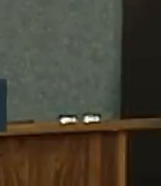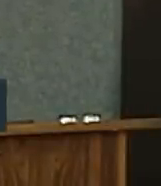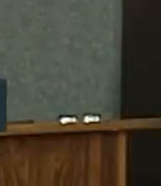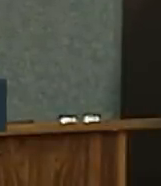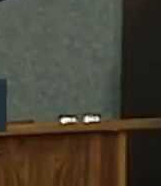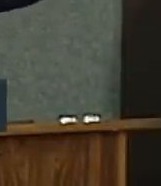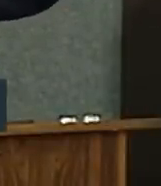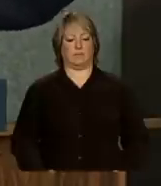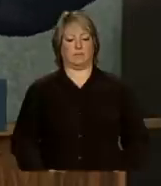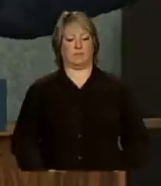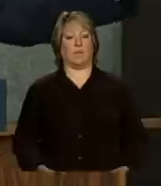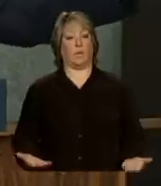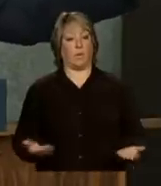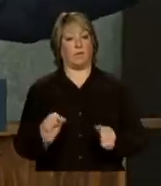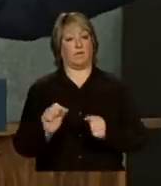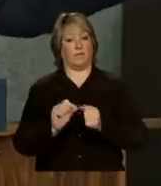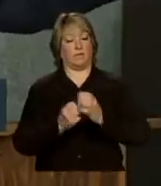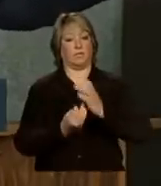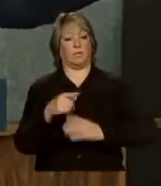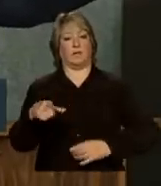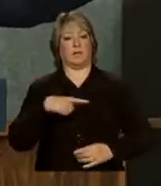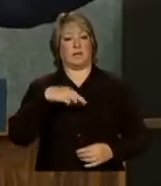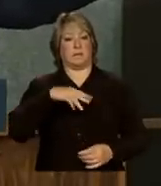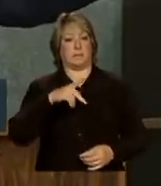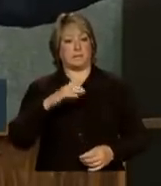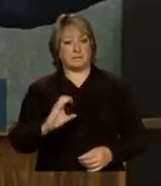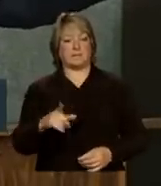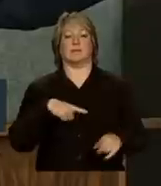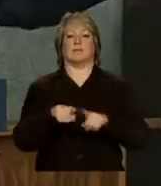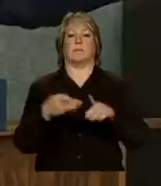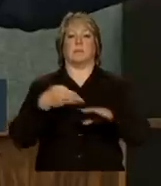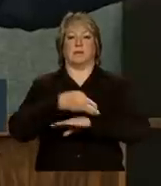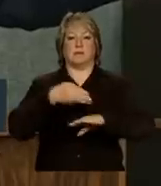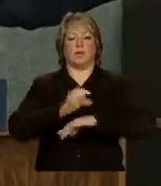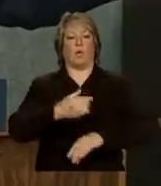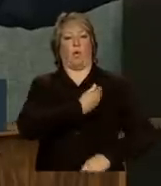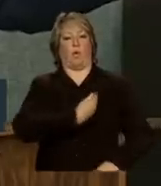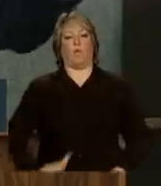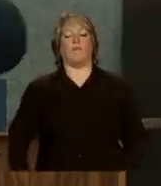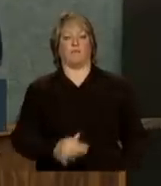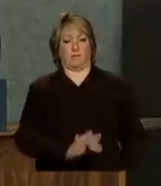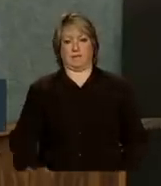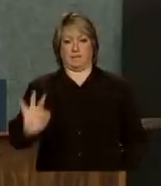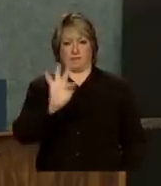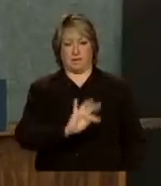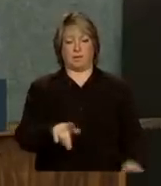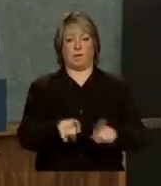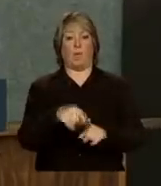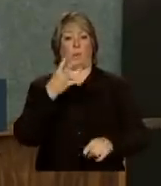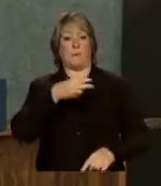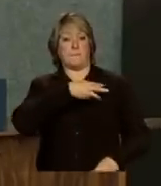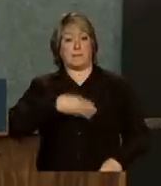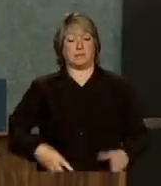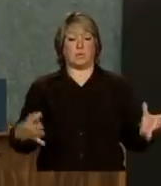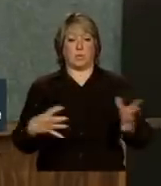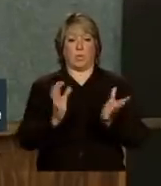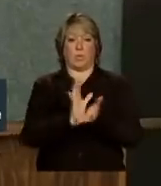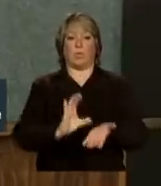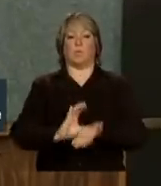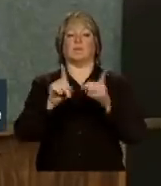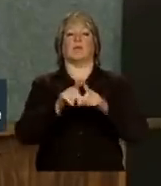e em que houve a participação do governo federal com quatro ministros do Conselho e mais um grupo de